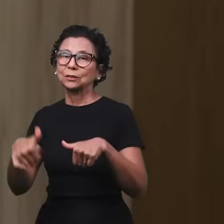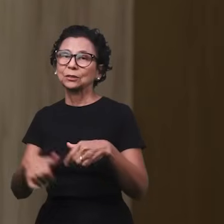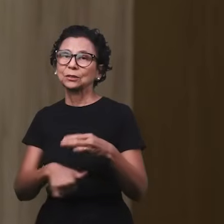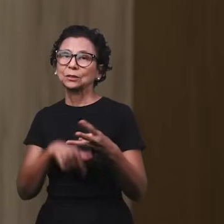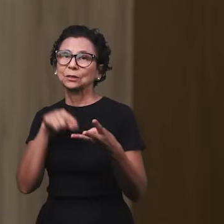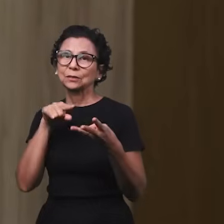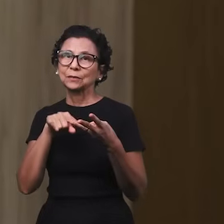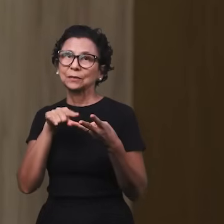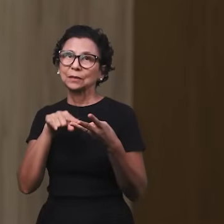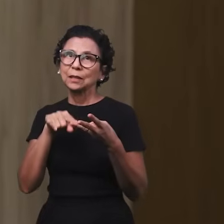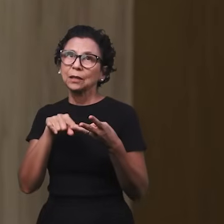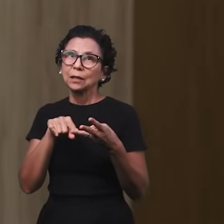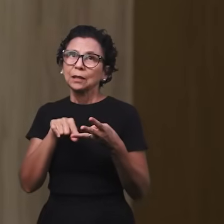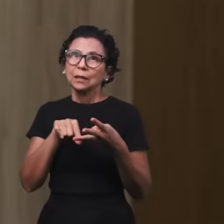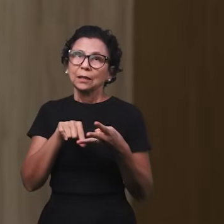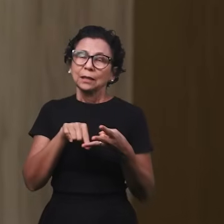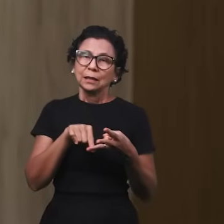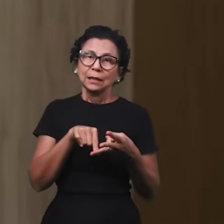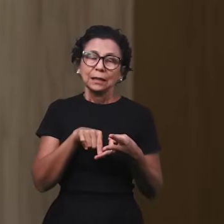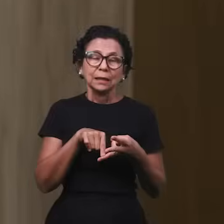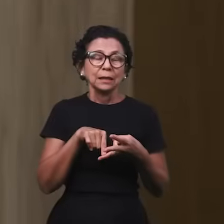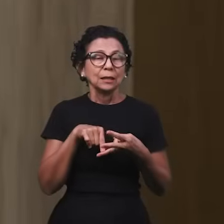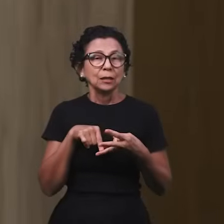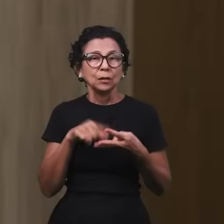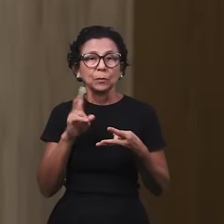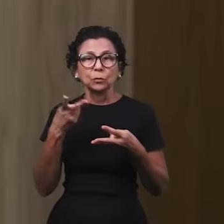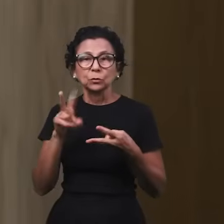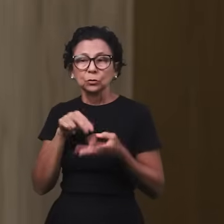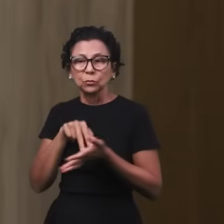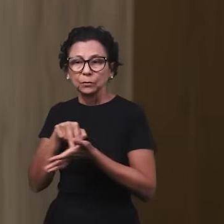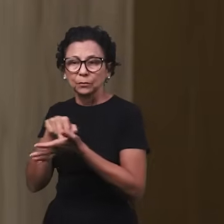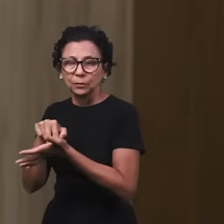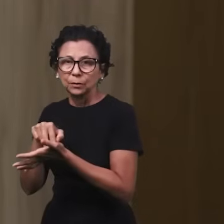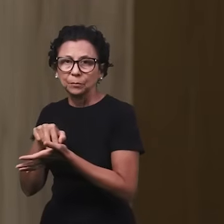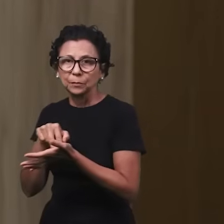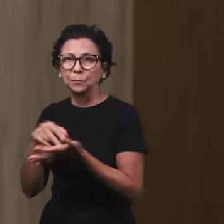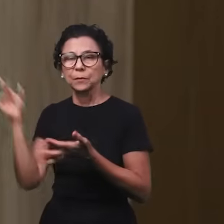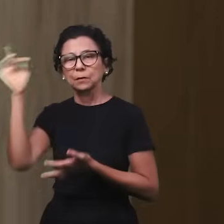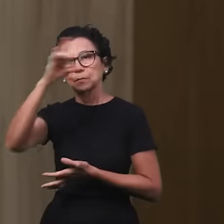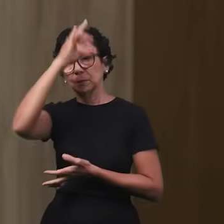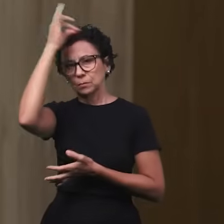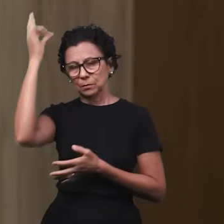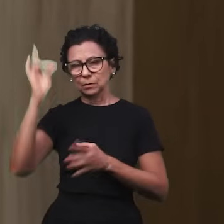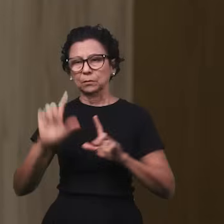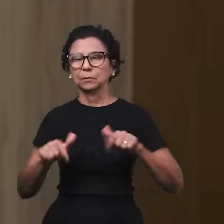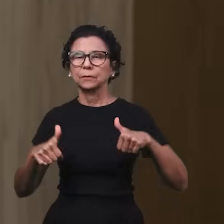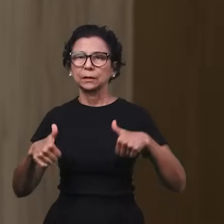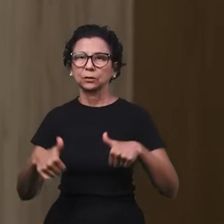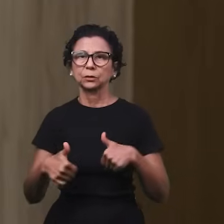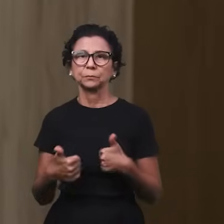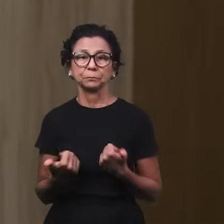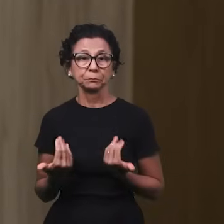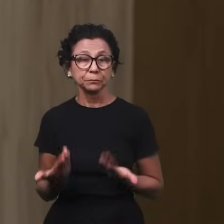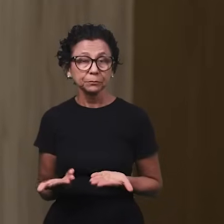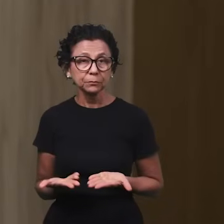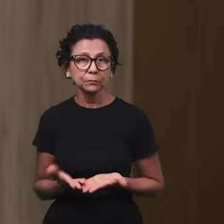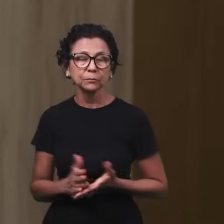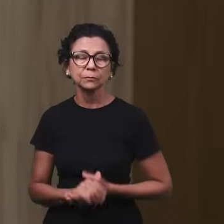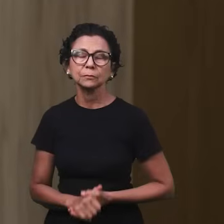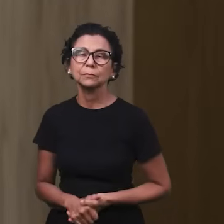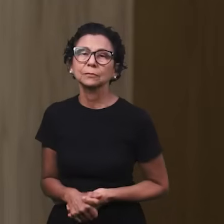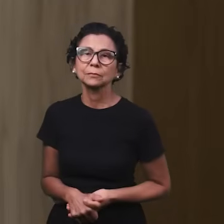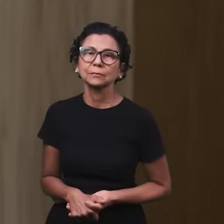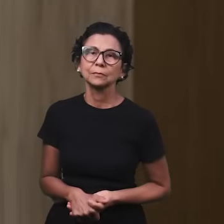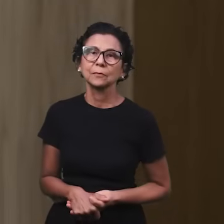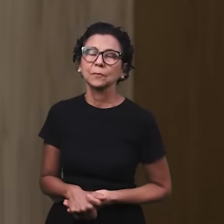da manutenção disso, ou seja, a sustentação disso, é o Espírito Santo que vai operar. Então, por isso, Jesus sempre